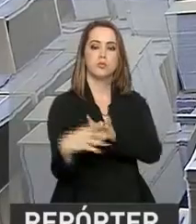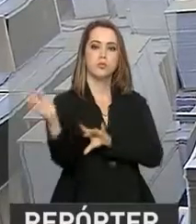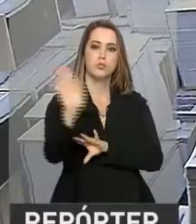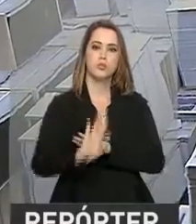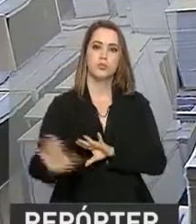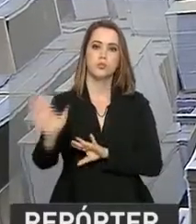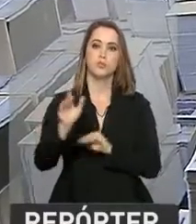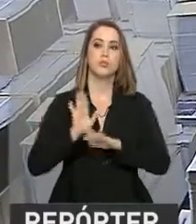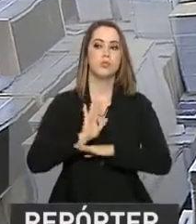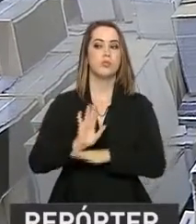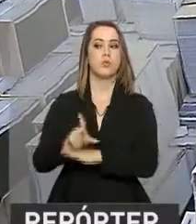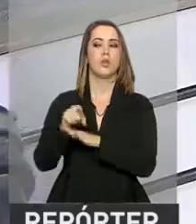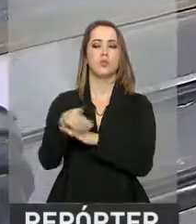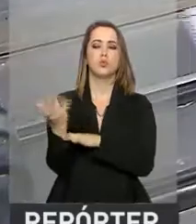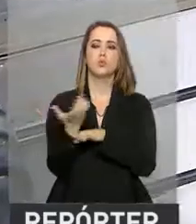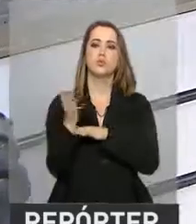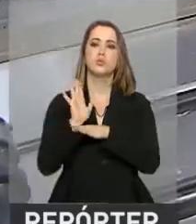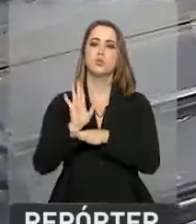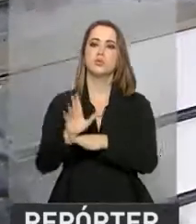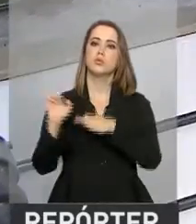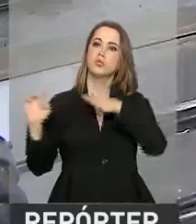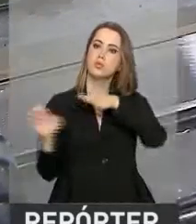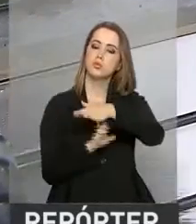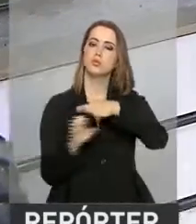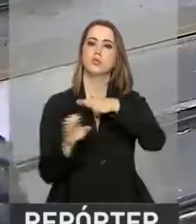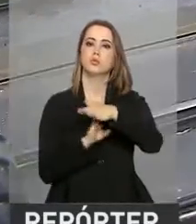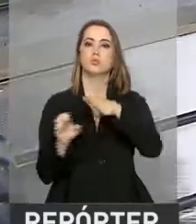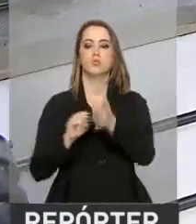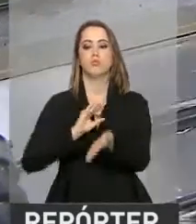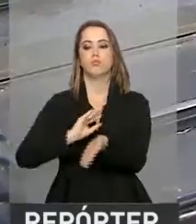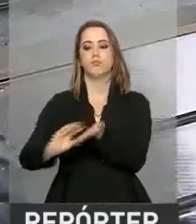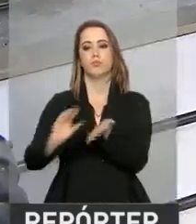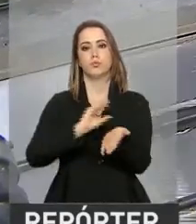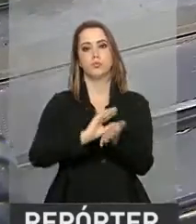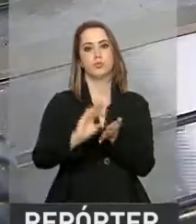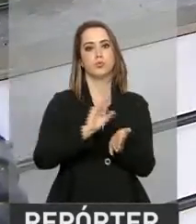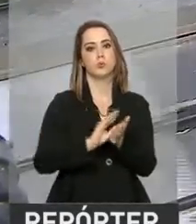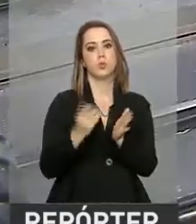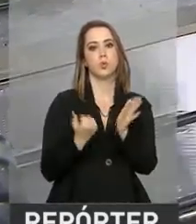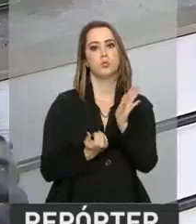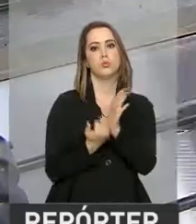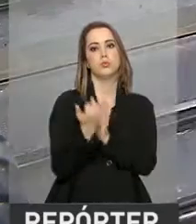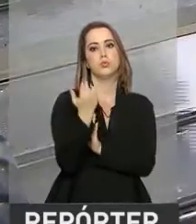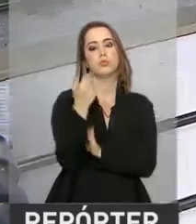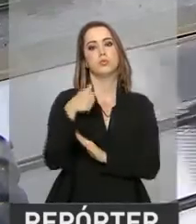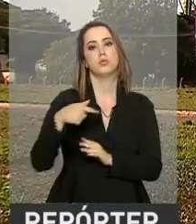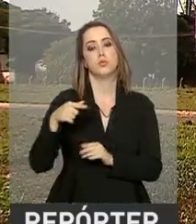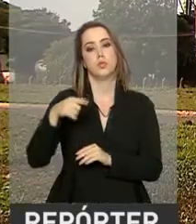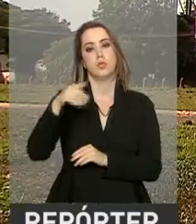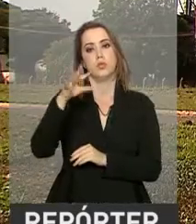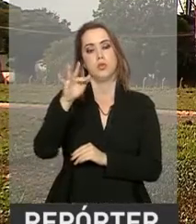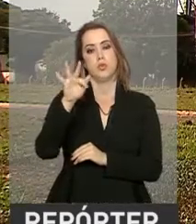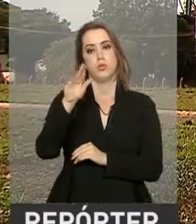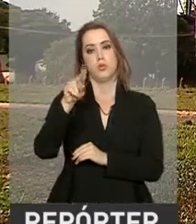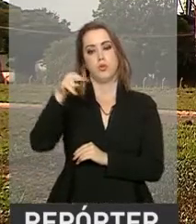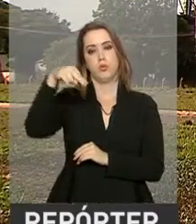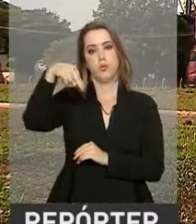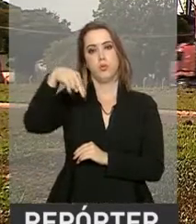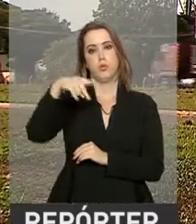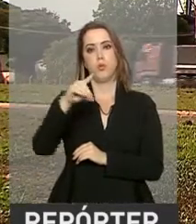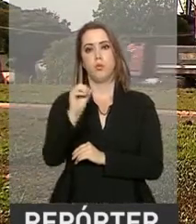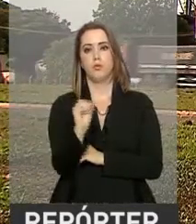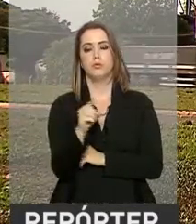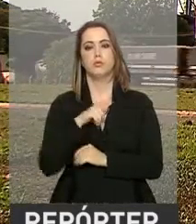o setor produtivo privado, com a maior oferta de recursos da história para os fundos regionais. Esses recursos serão